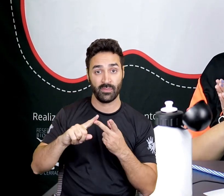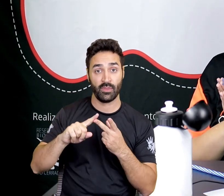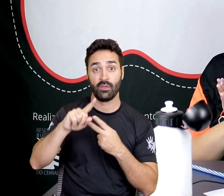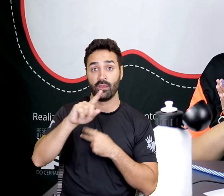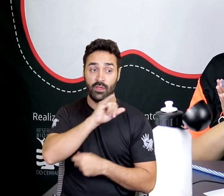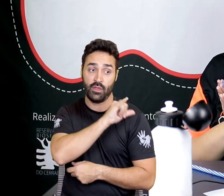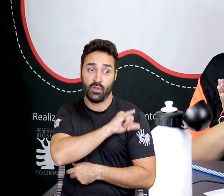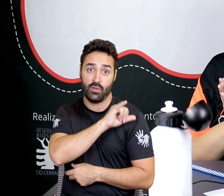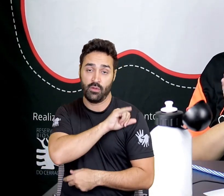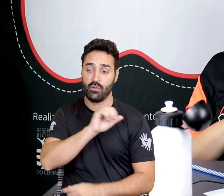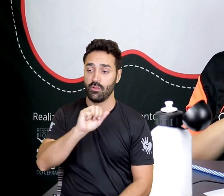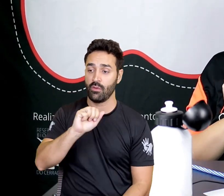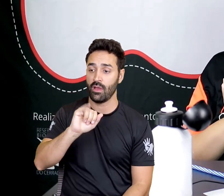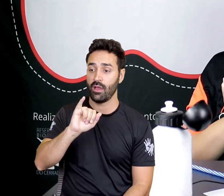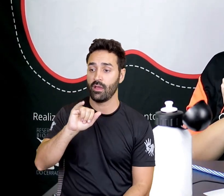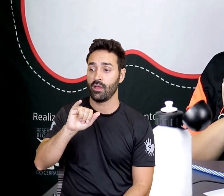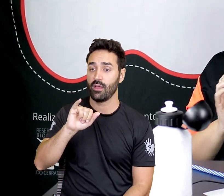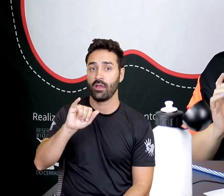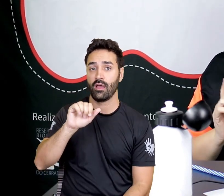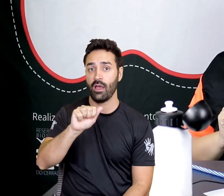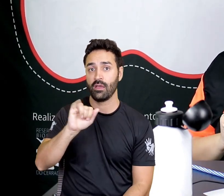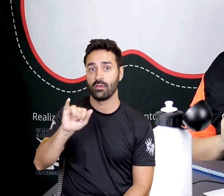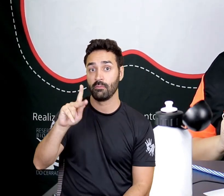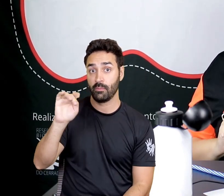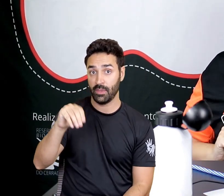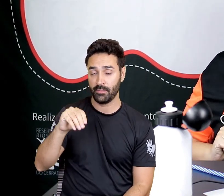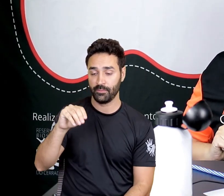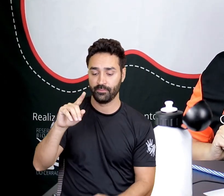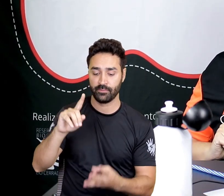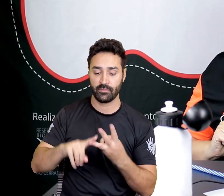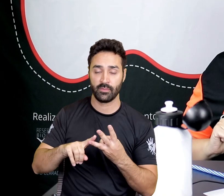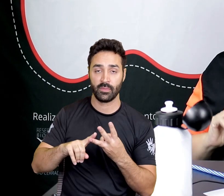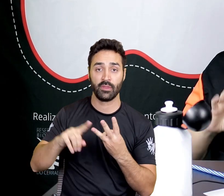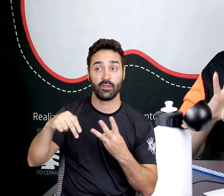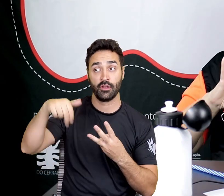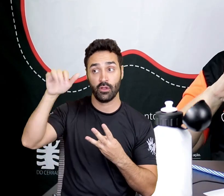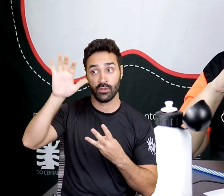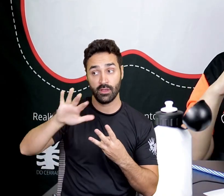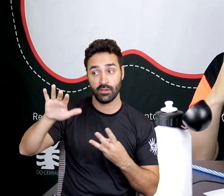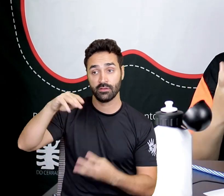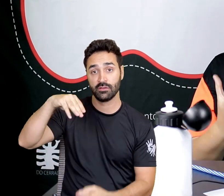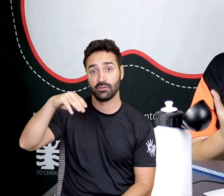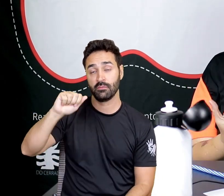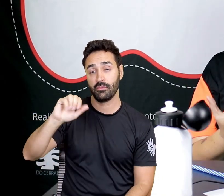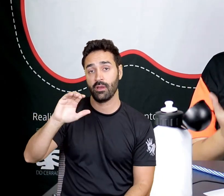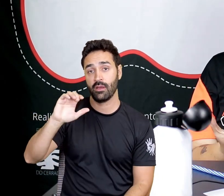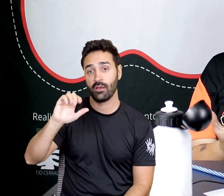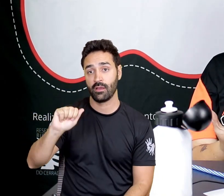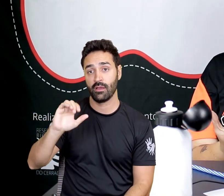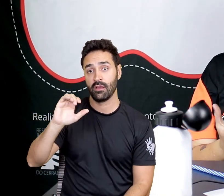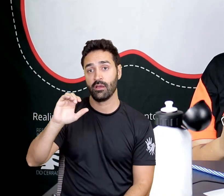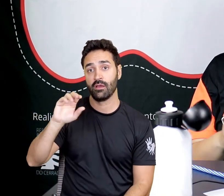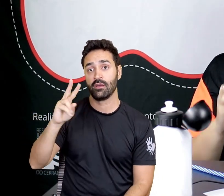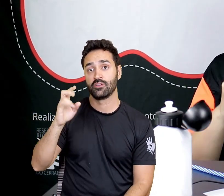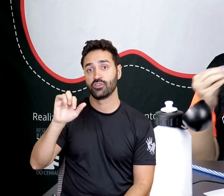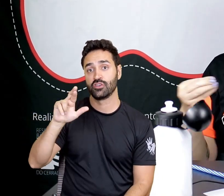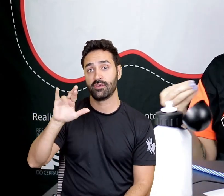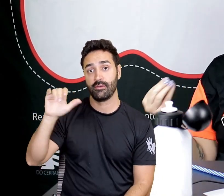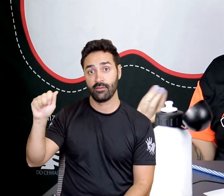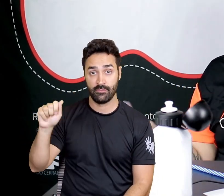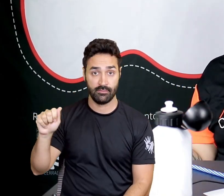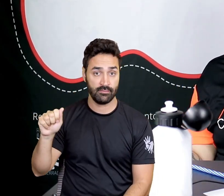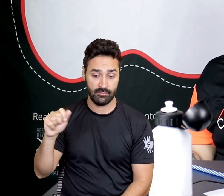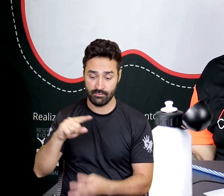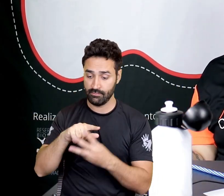aipim. Mas lá no Nordeste é macaxeira. A gente está falando da mesma coisa, que tem